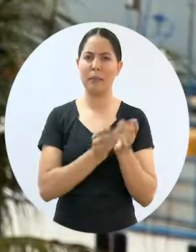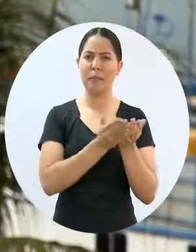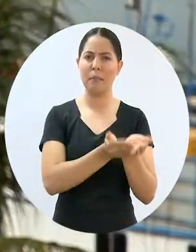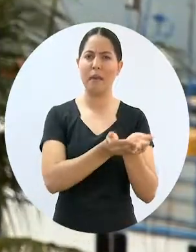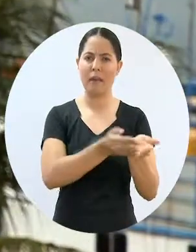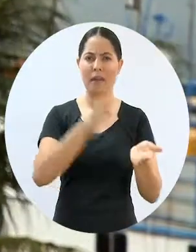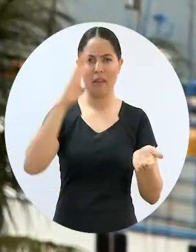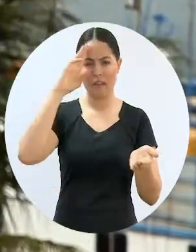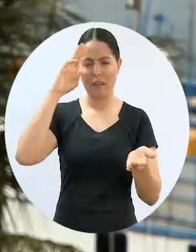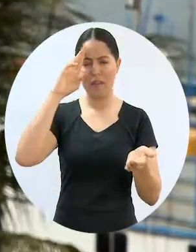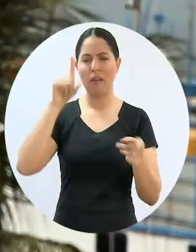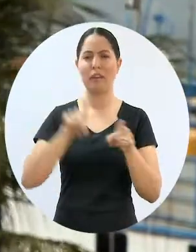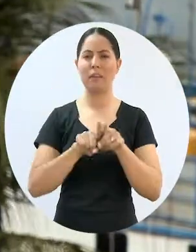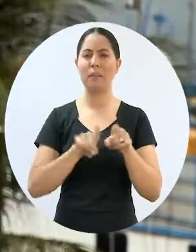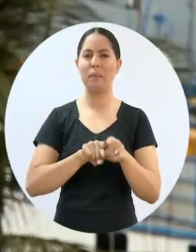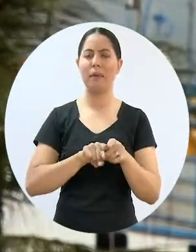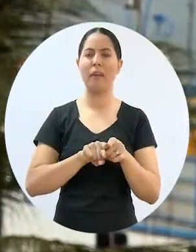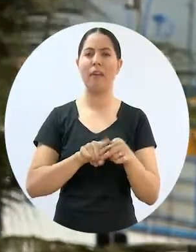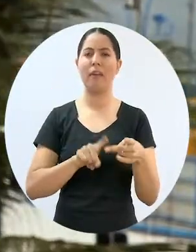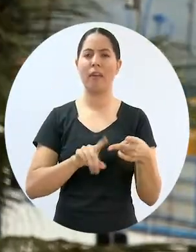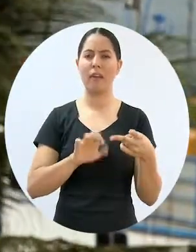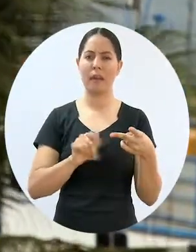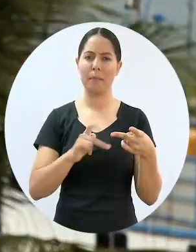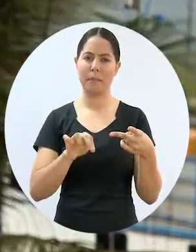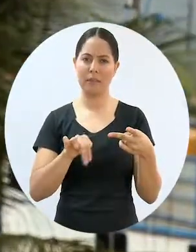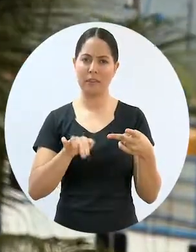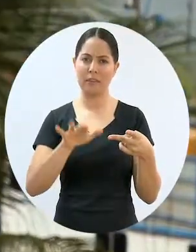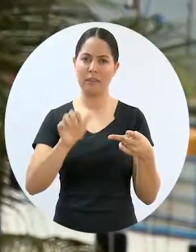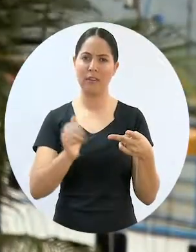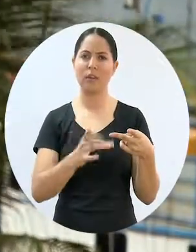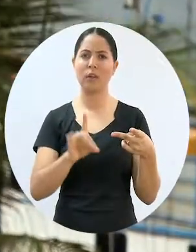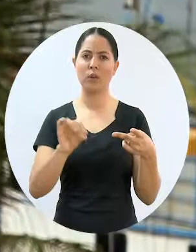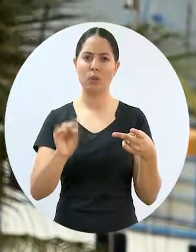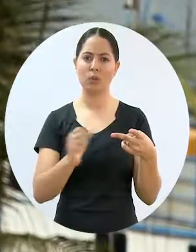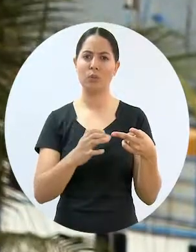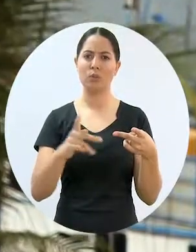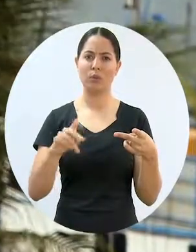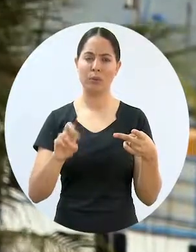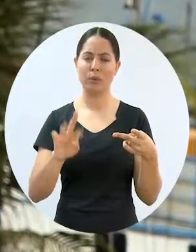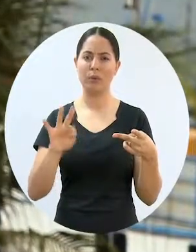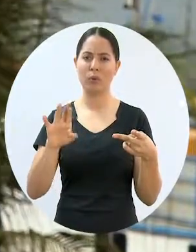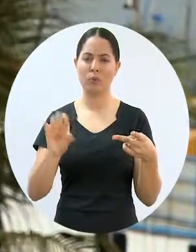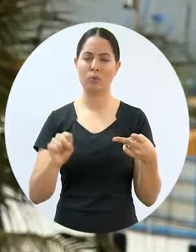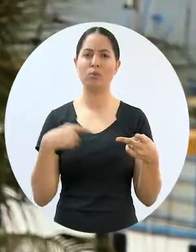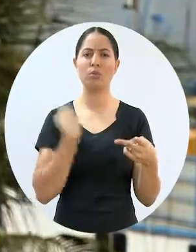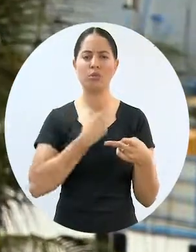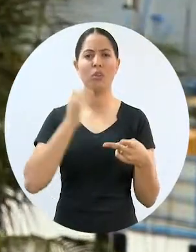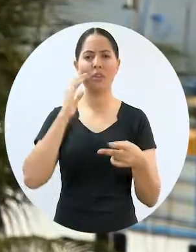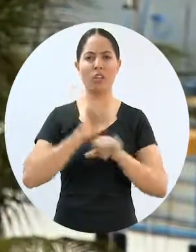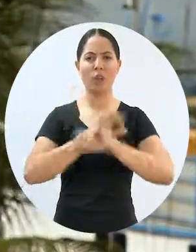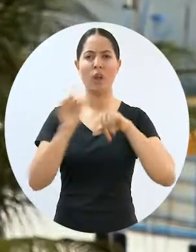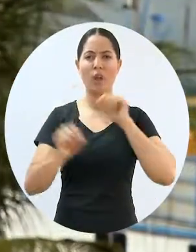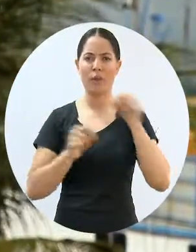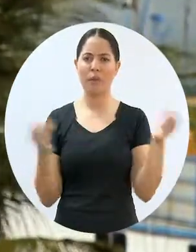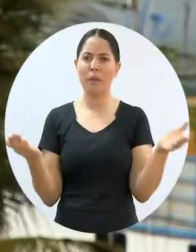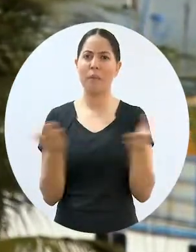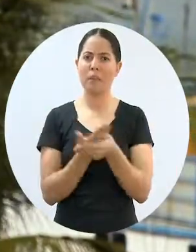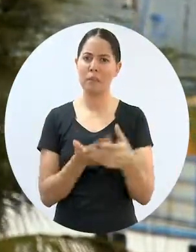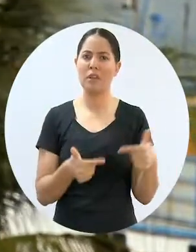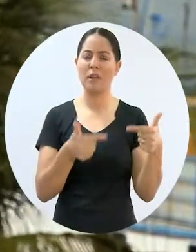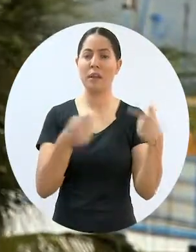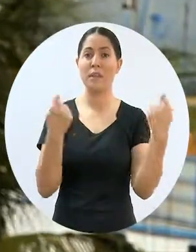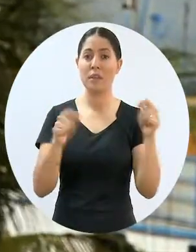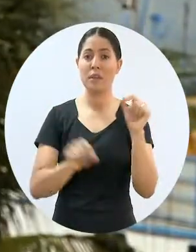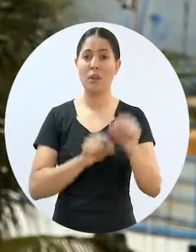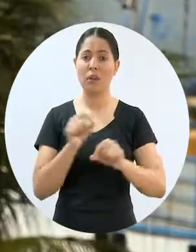Brasil, Capitania dos Portos, nós entendemos que ainda há necessidade de ajuizar a ação para garantir a recuperação